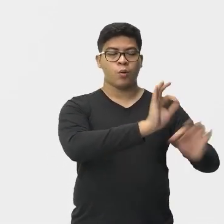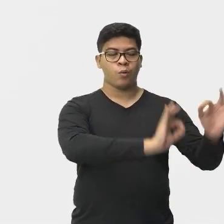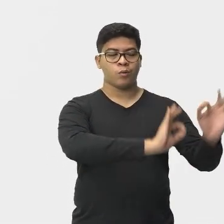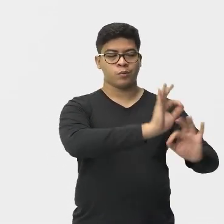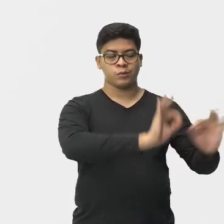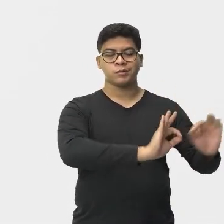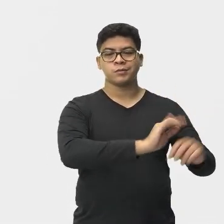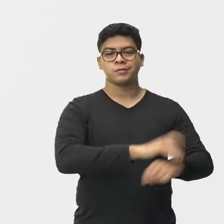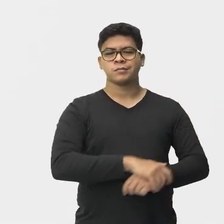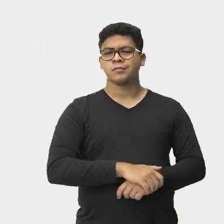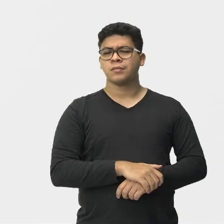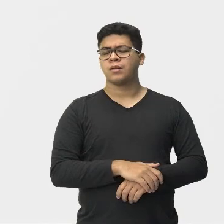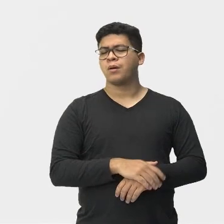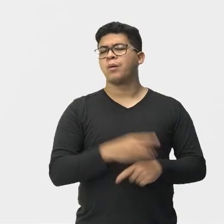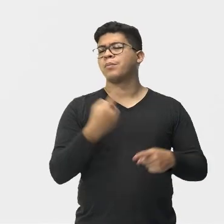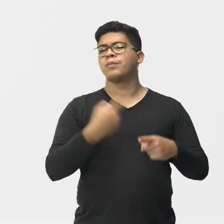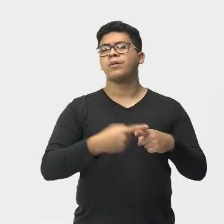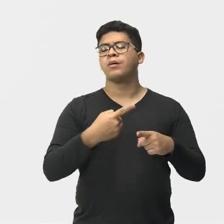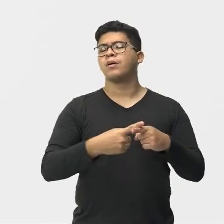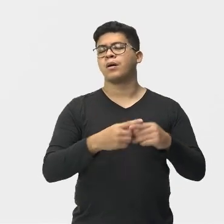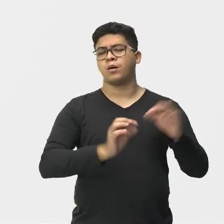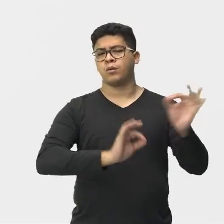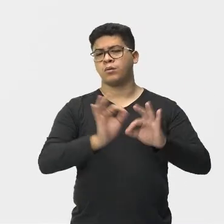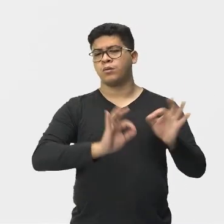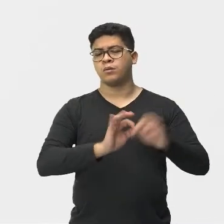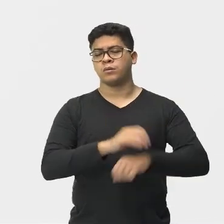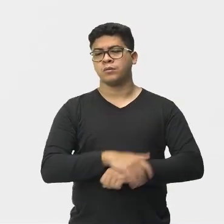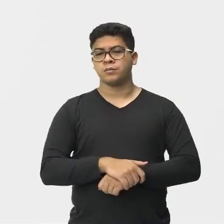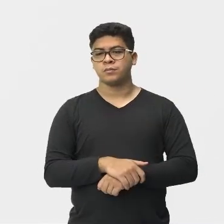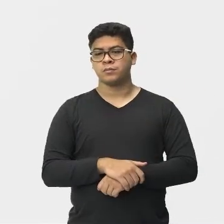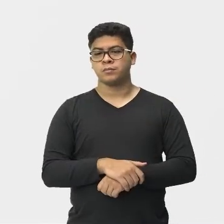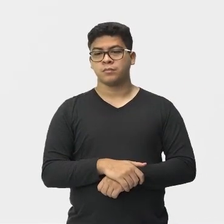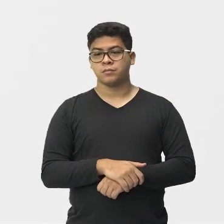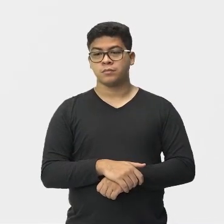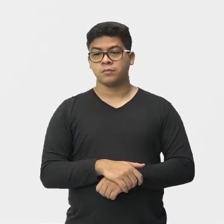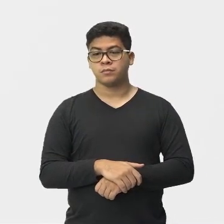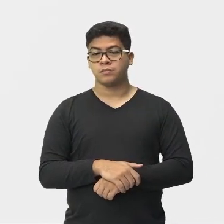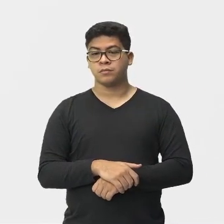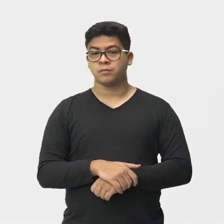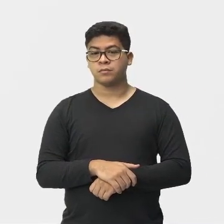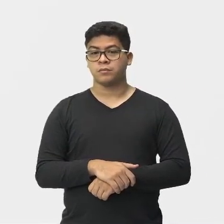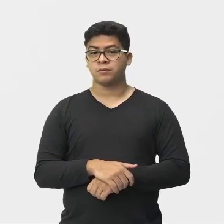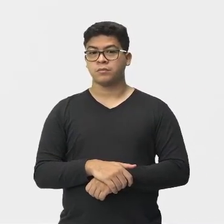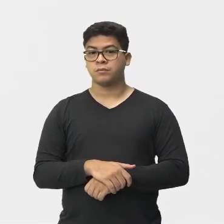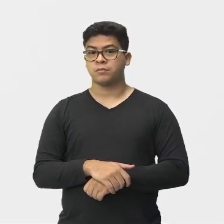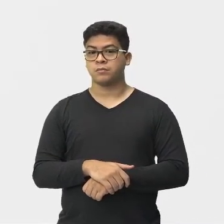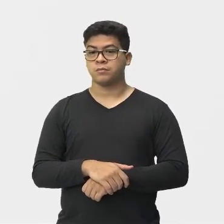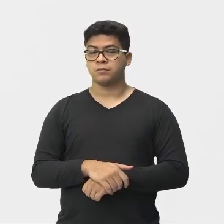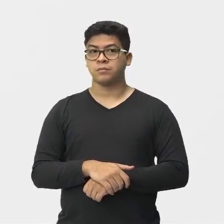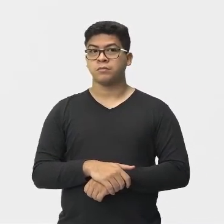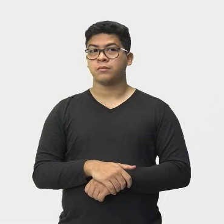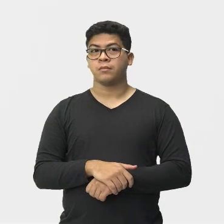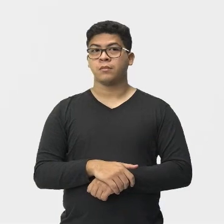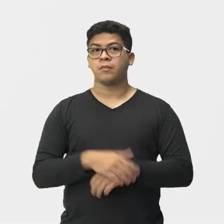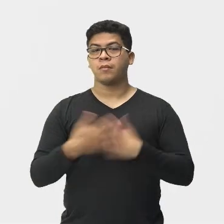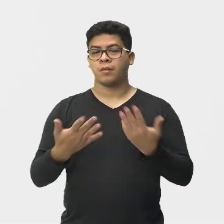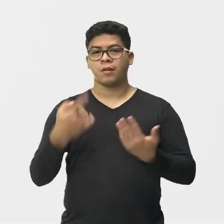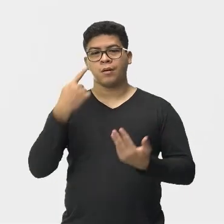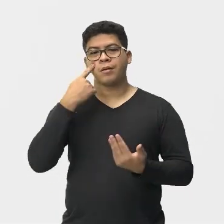preparou. Por que eu não coloquei aqui, no caso, o les? Porque para não